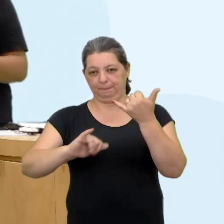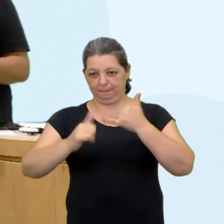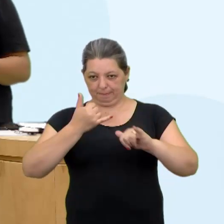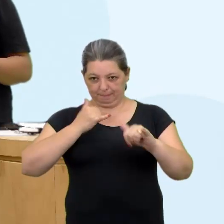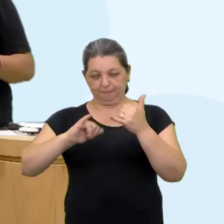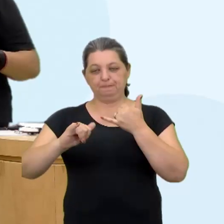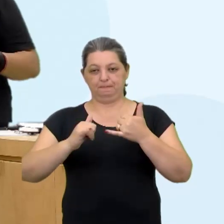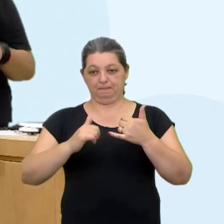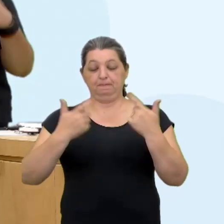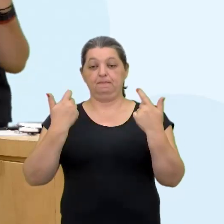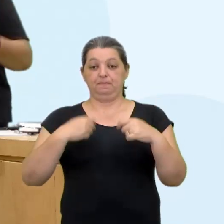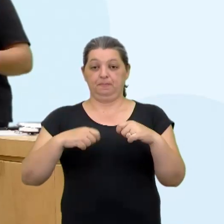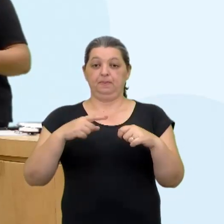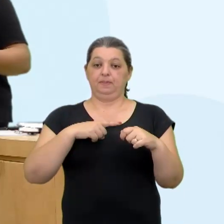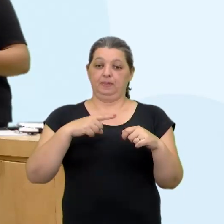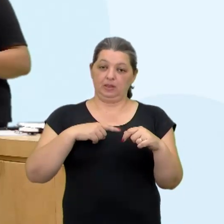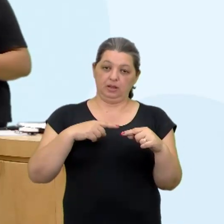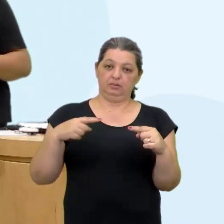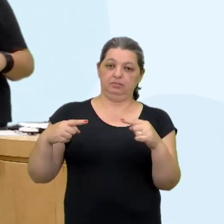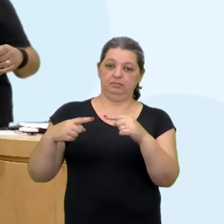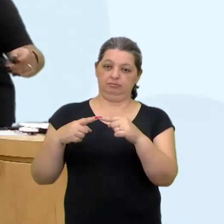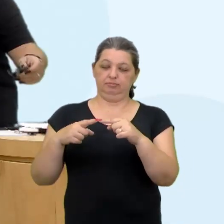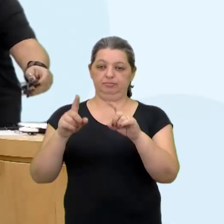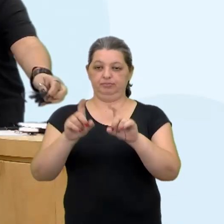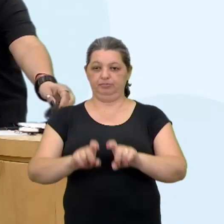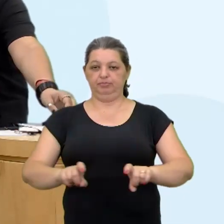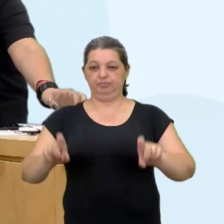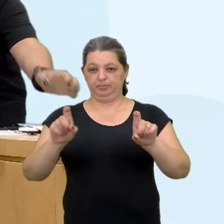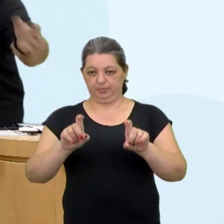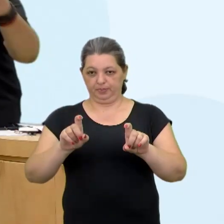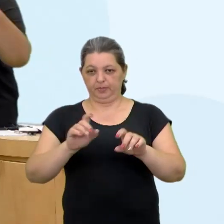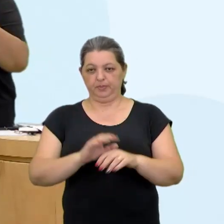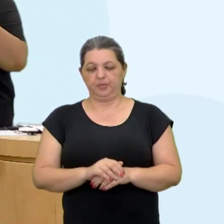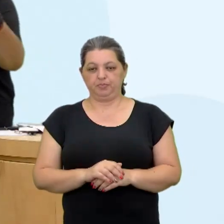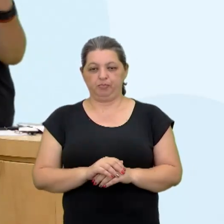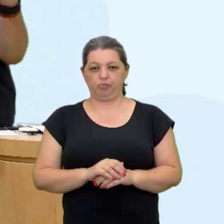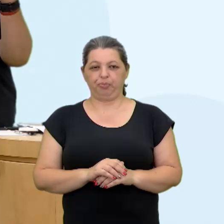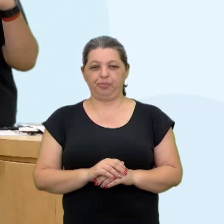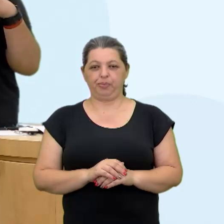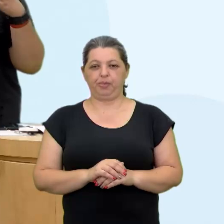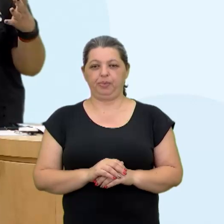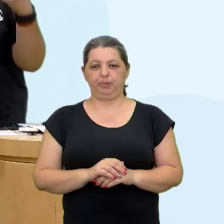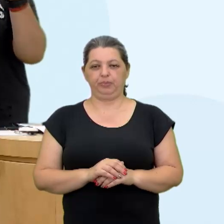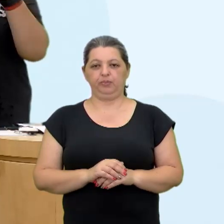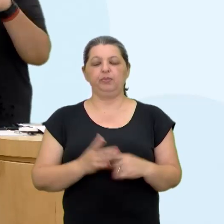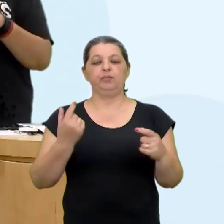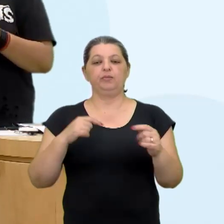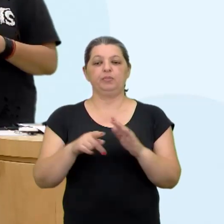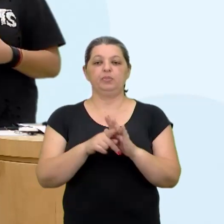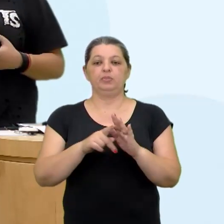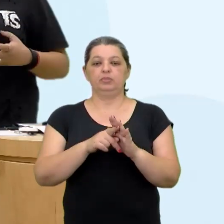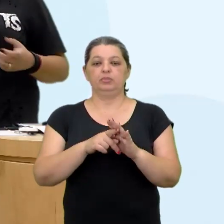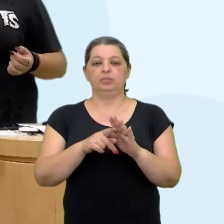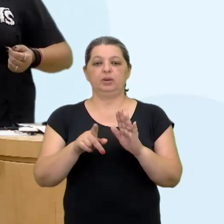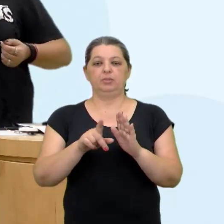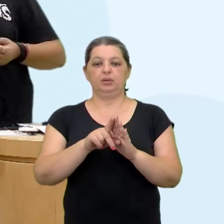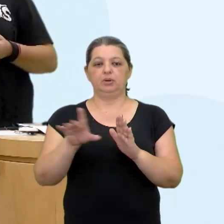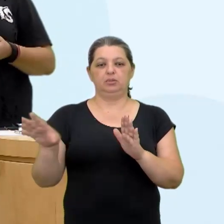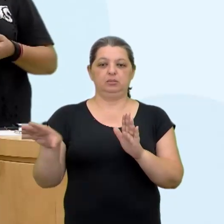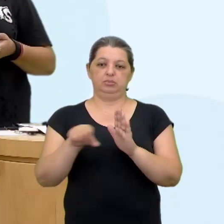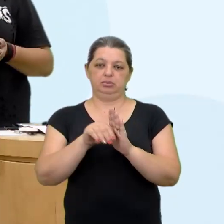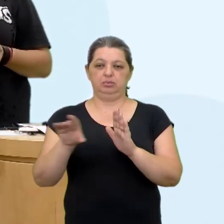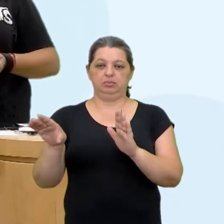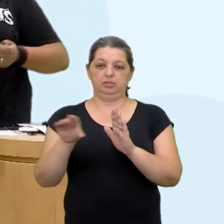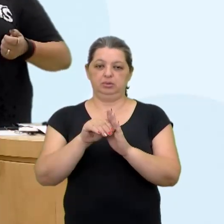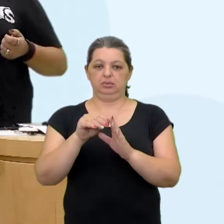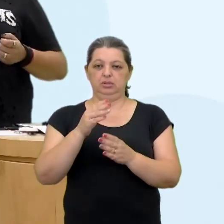para ele estar alimentado, ele precisa estar ligado no computador, né? Ou é por ele que a gente faz a transferência de arquivos. Então, você pluga